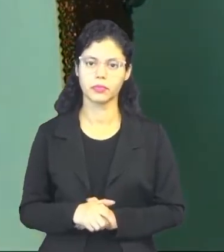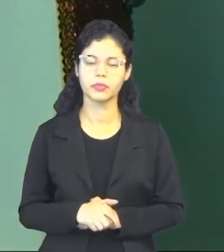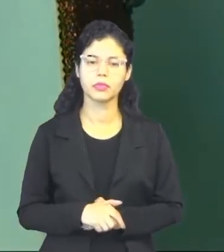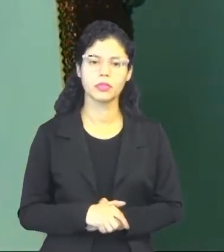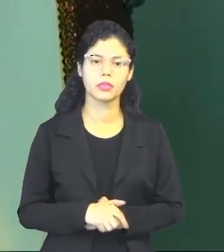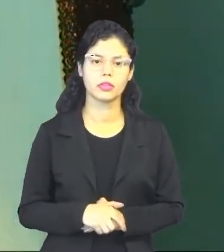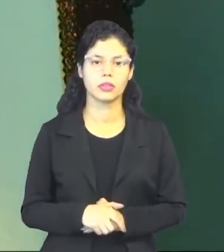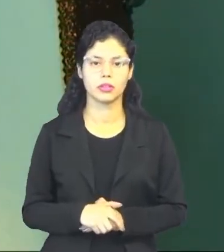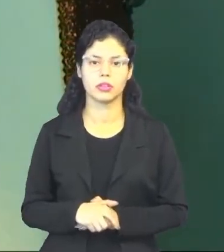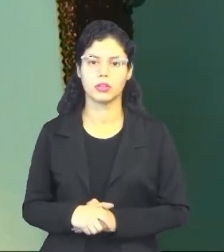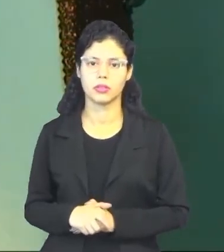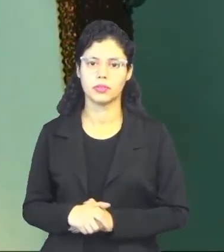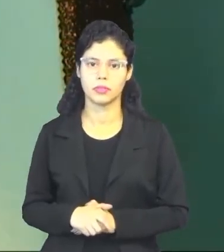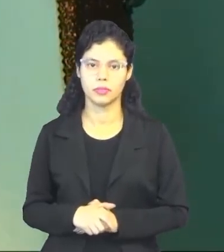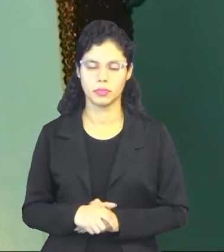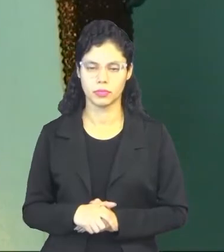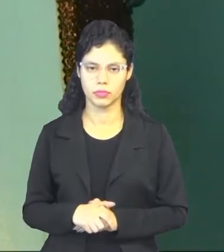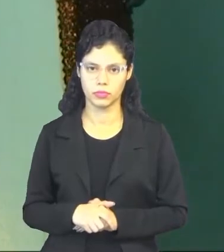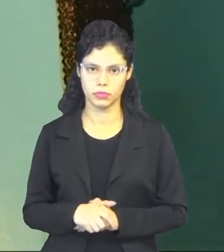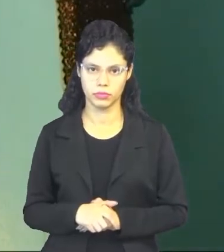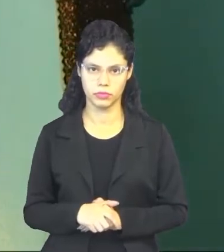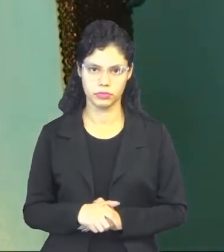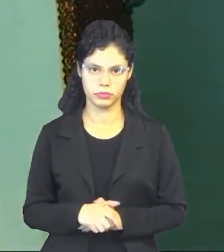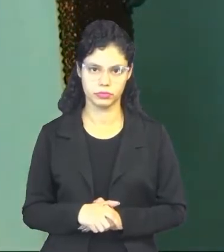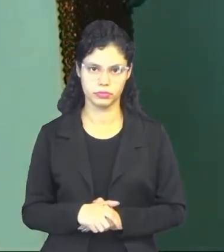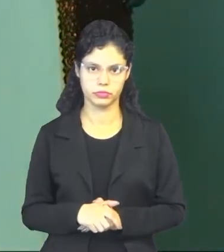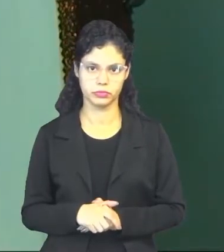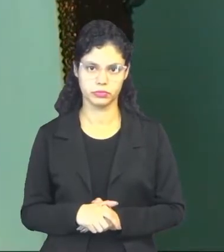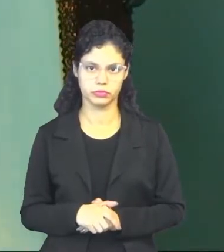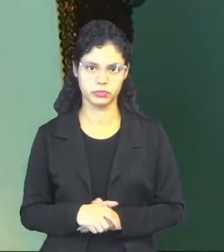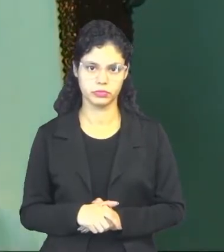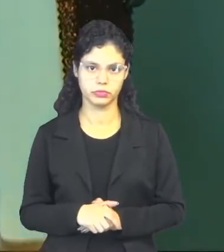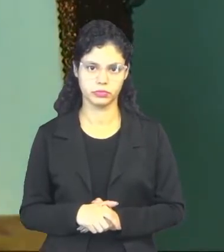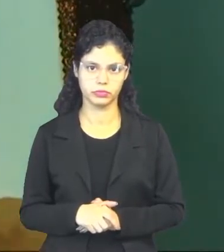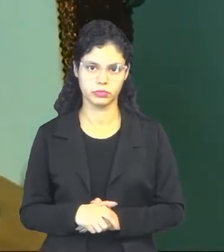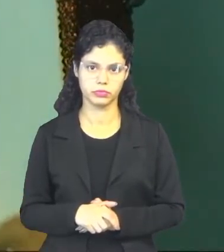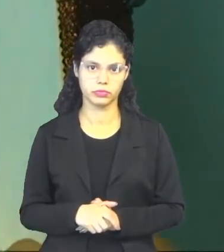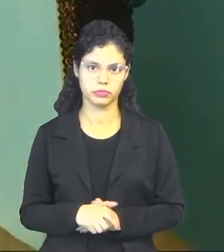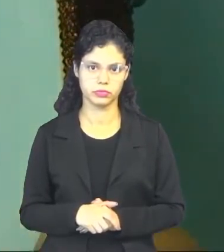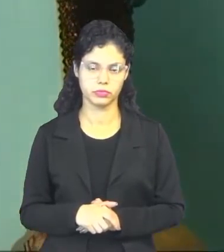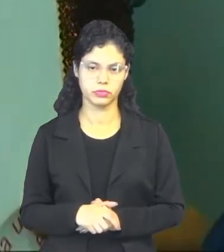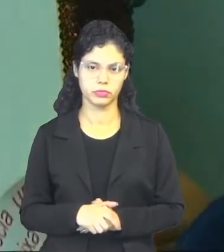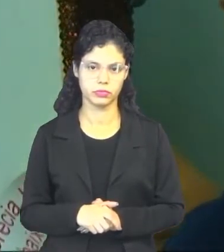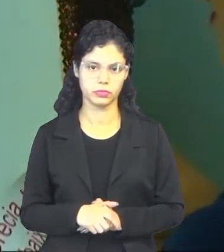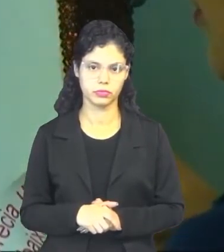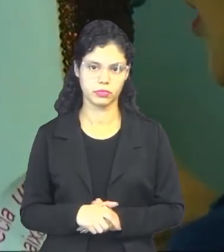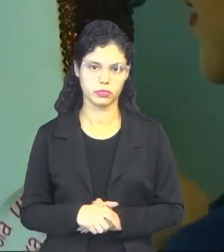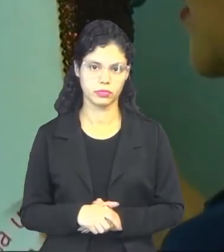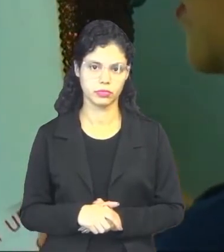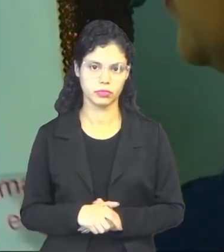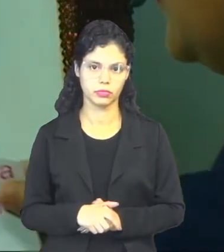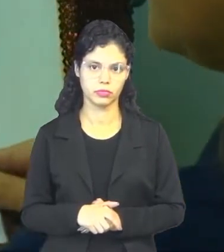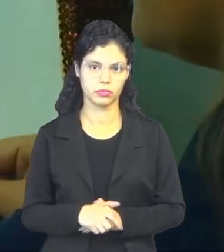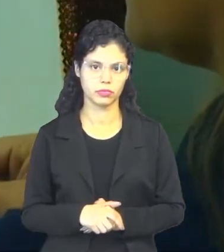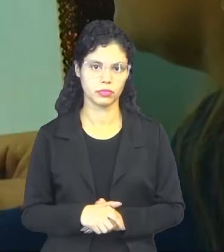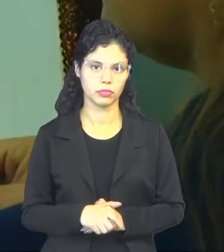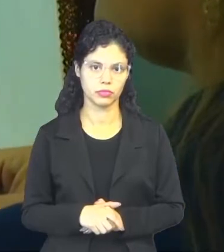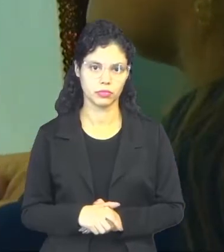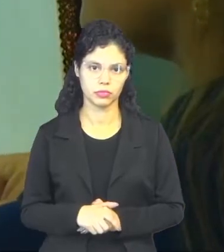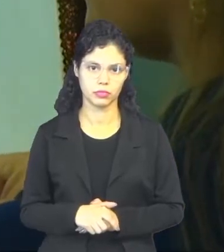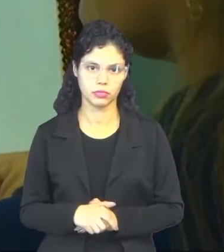E que imagem ele quer passar para o filho? Vamos lá? Já pensaram